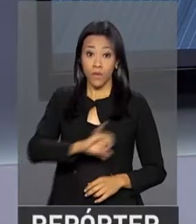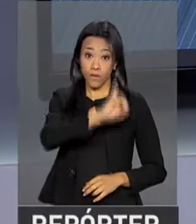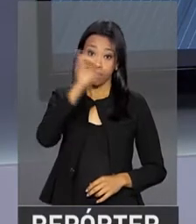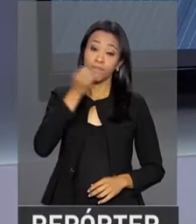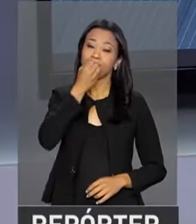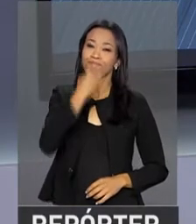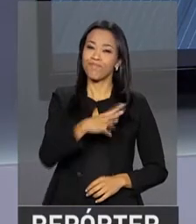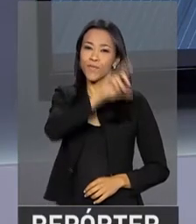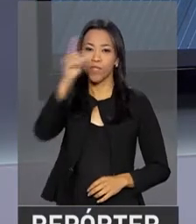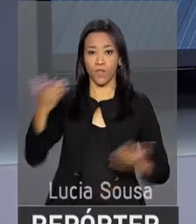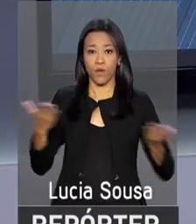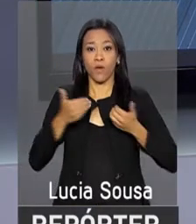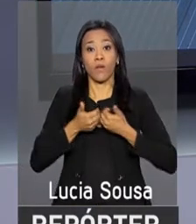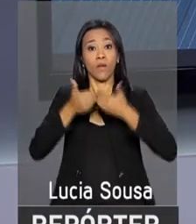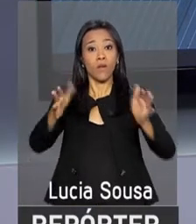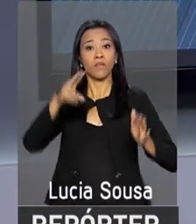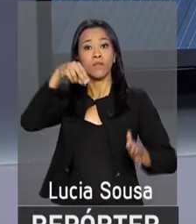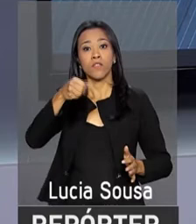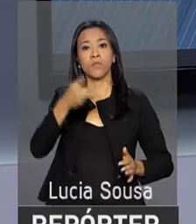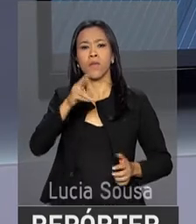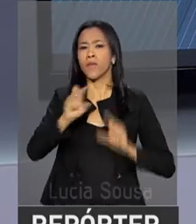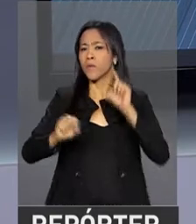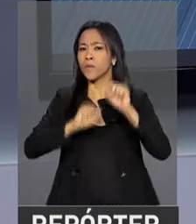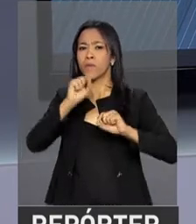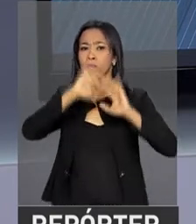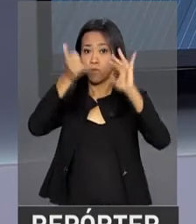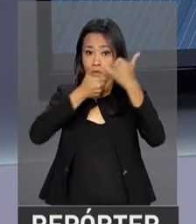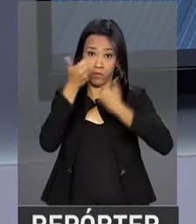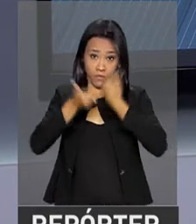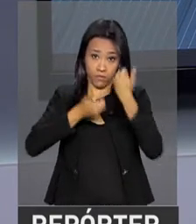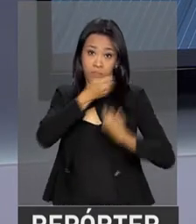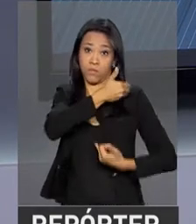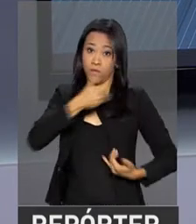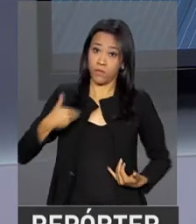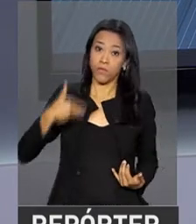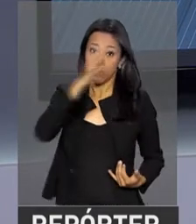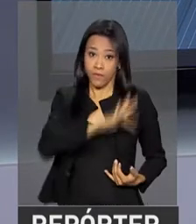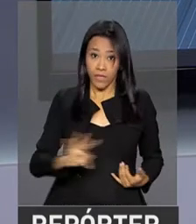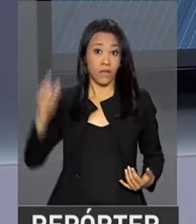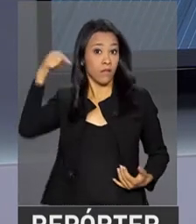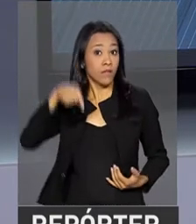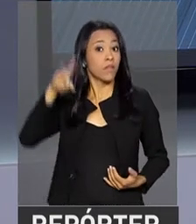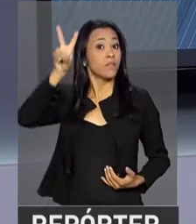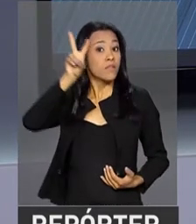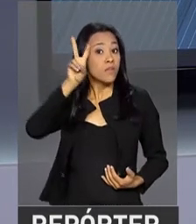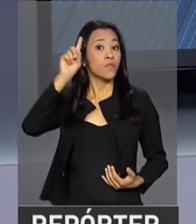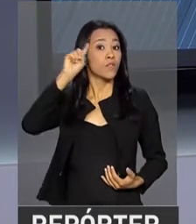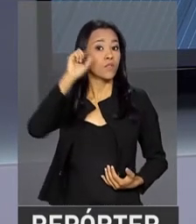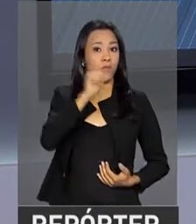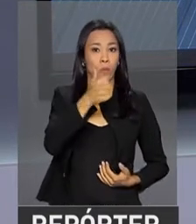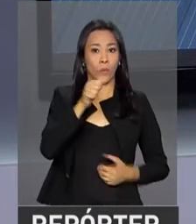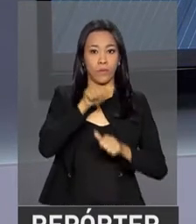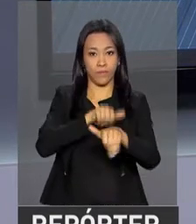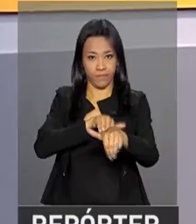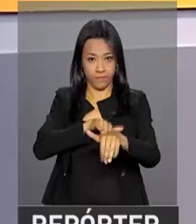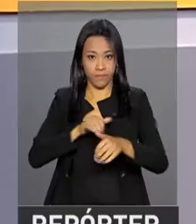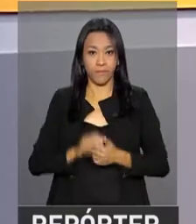Olá, bom dia. Começa agora o Repórter NBR com as notícias do governo federal desta segunda-feira, 11 de